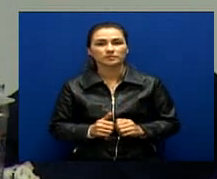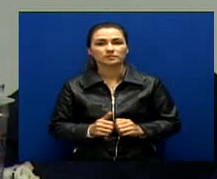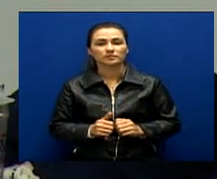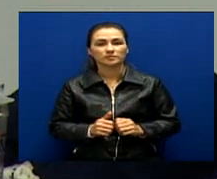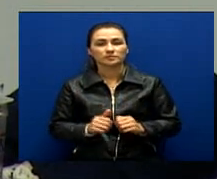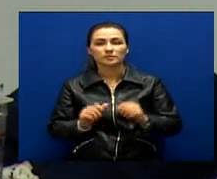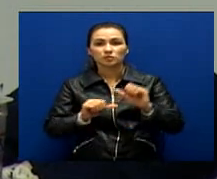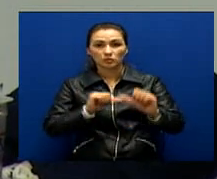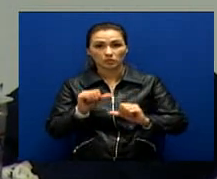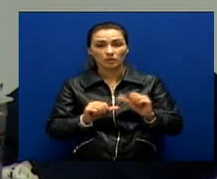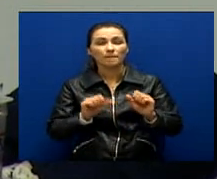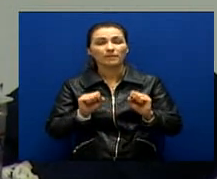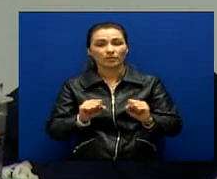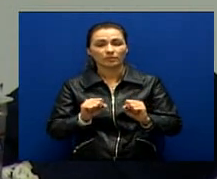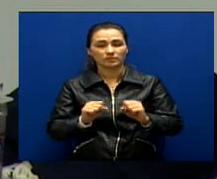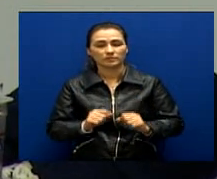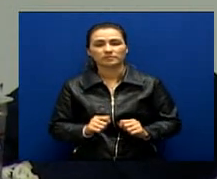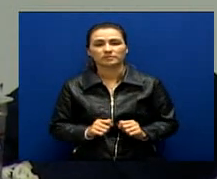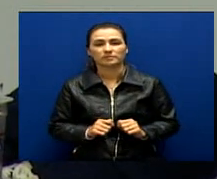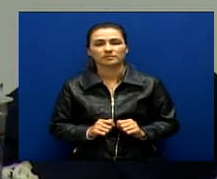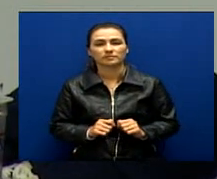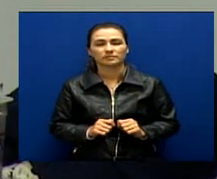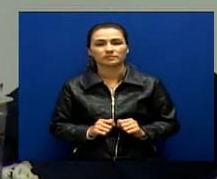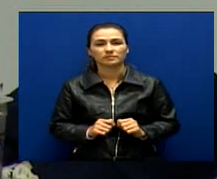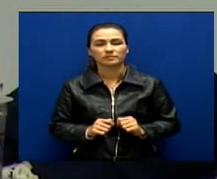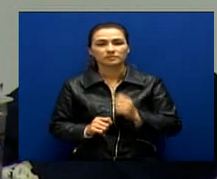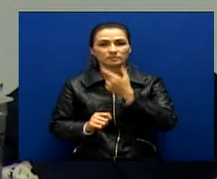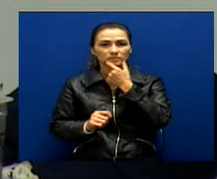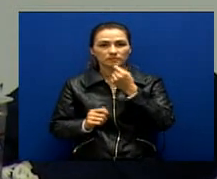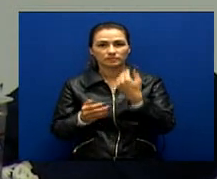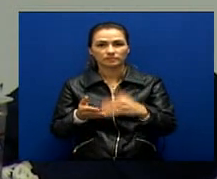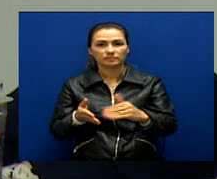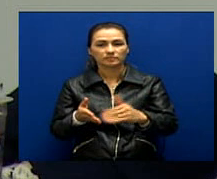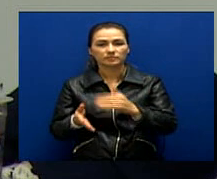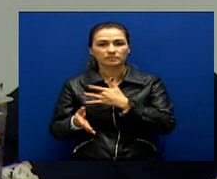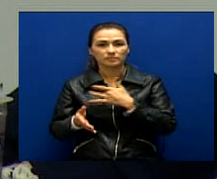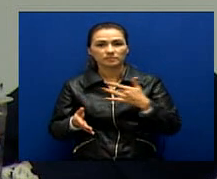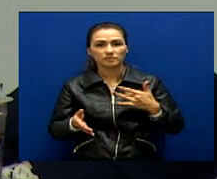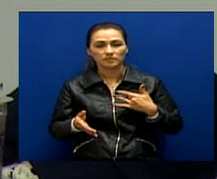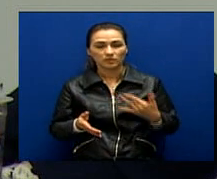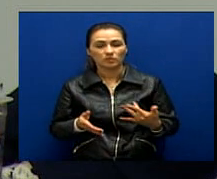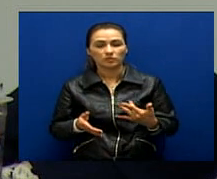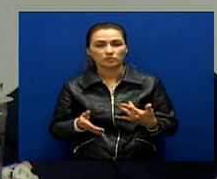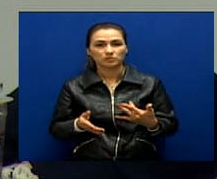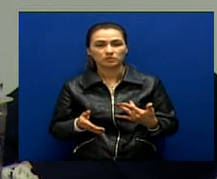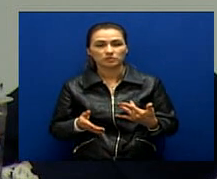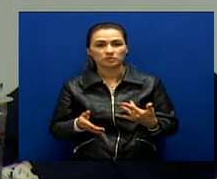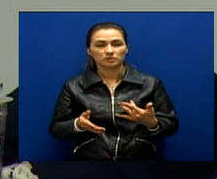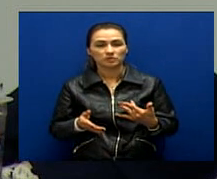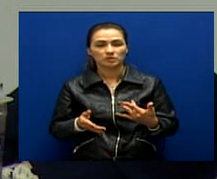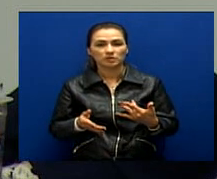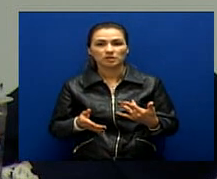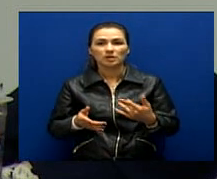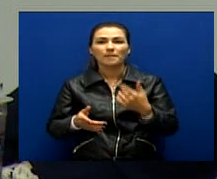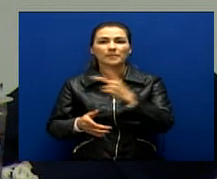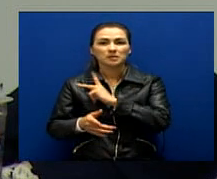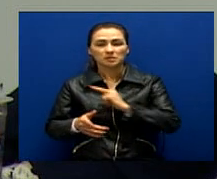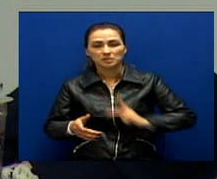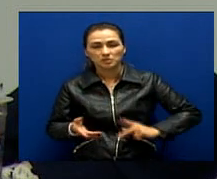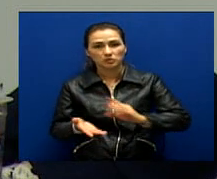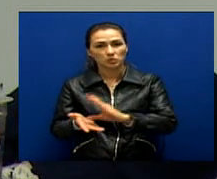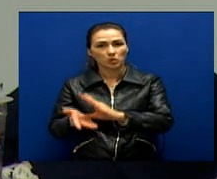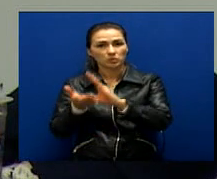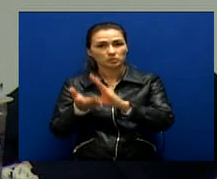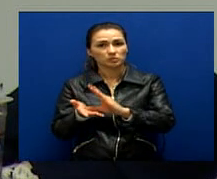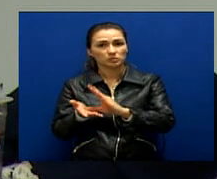alteração de que o o secretário de saúde não seja automaticamente o presidente do conselho municipal que e que